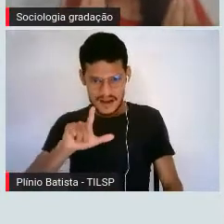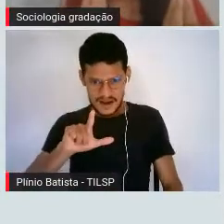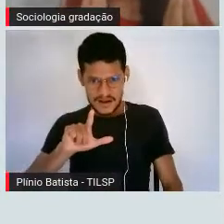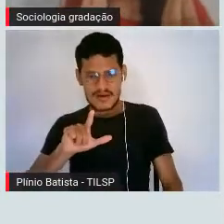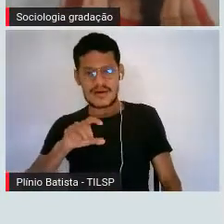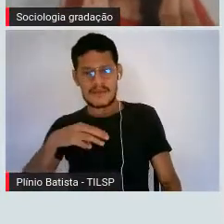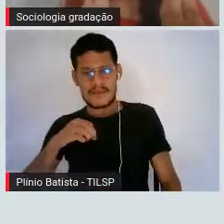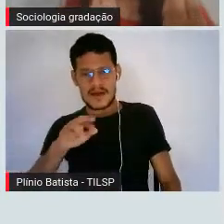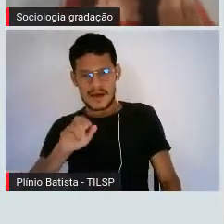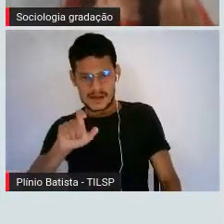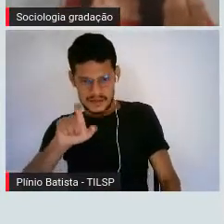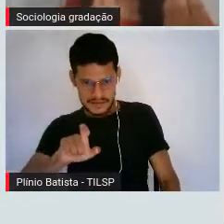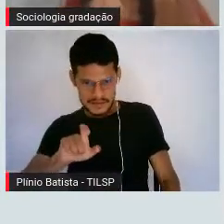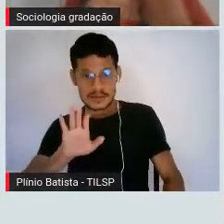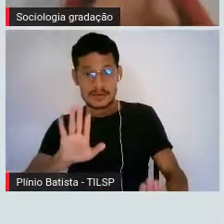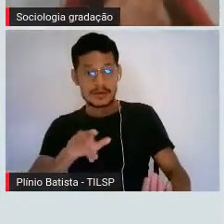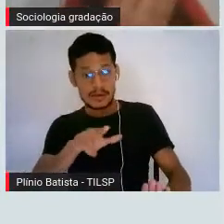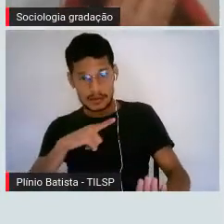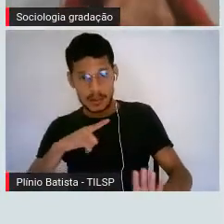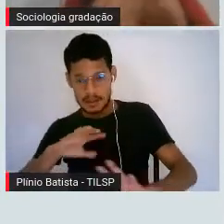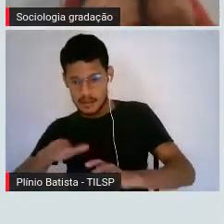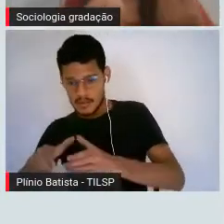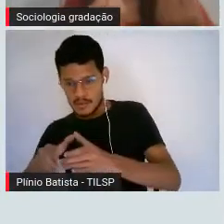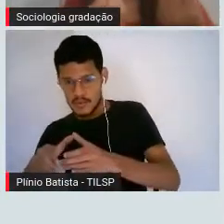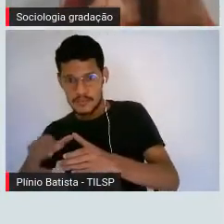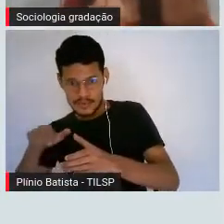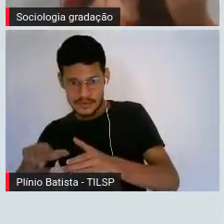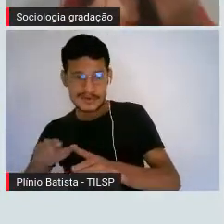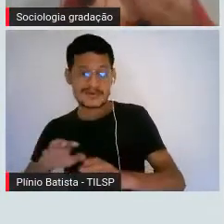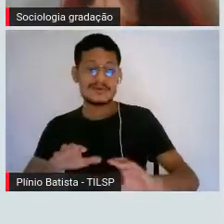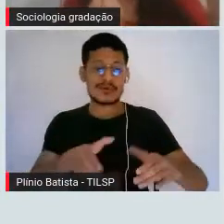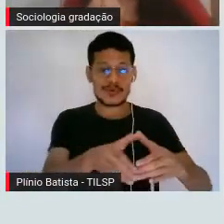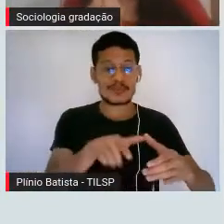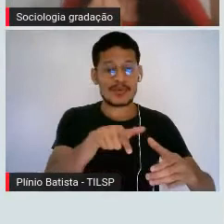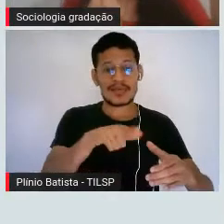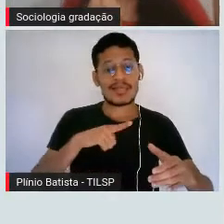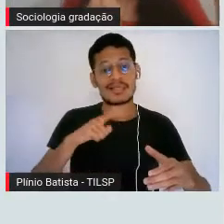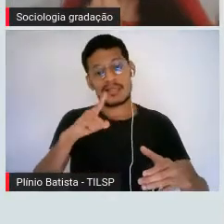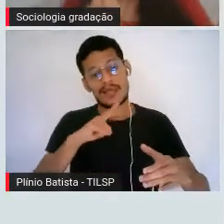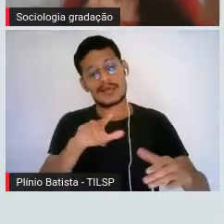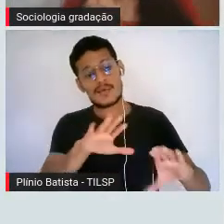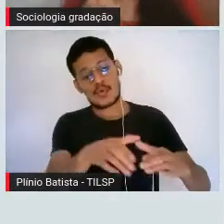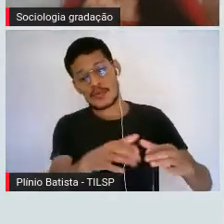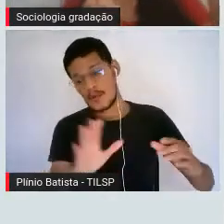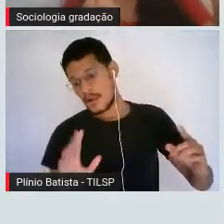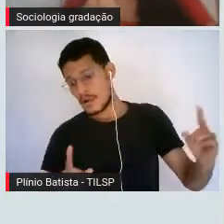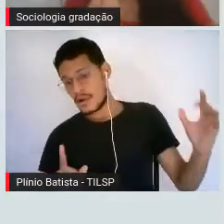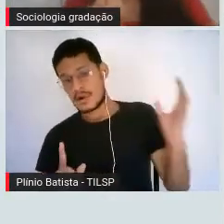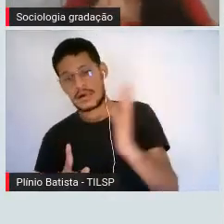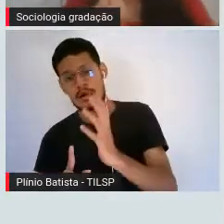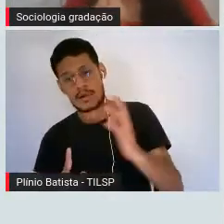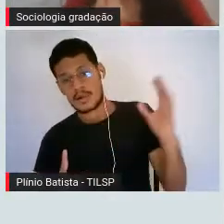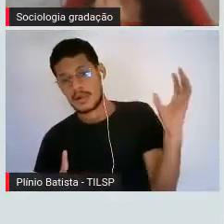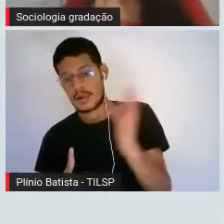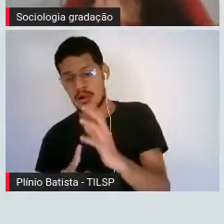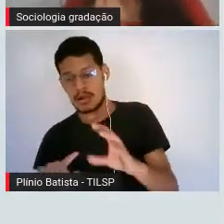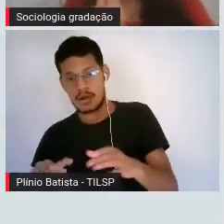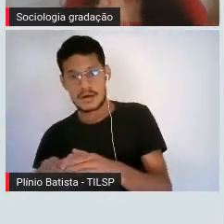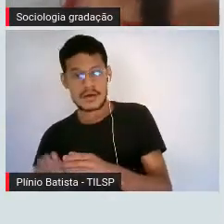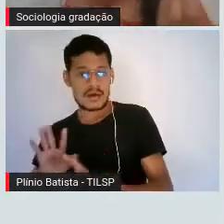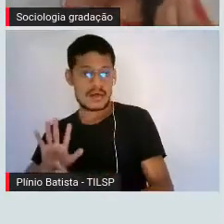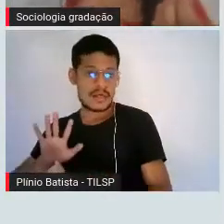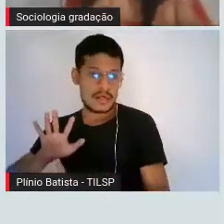dominada. Sempre vai estar nesse jogo de trocas de classe dominante por classe